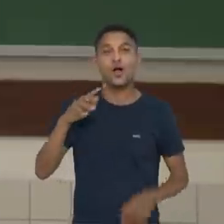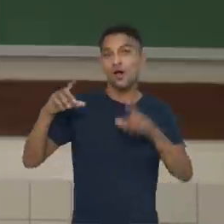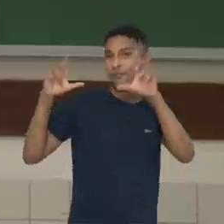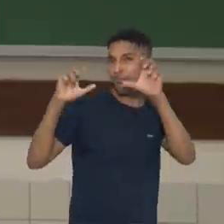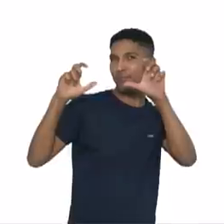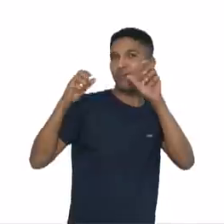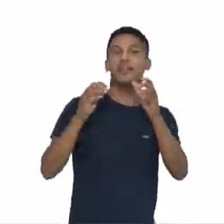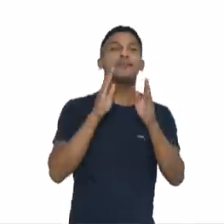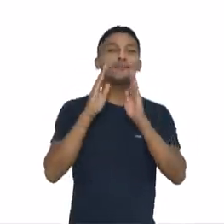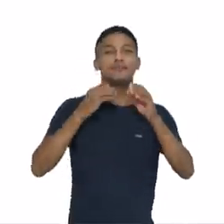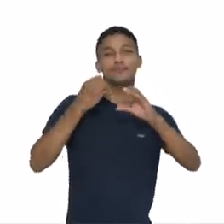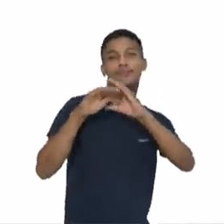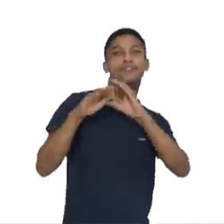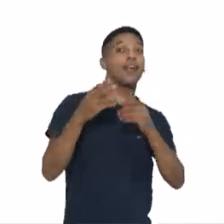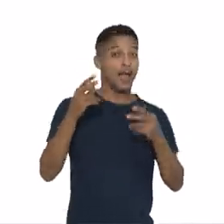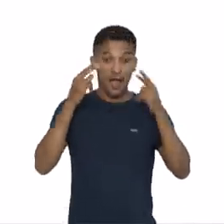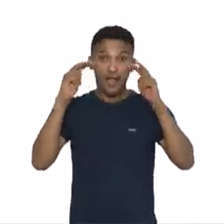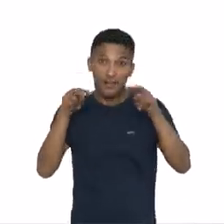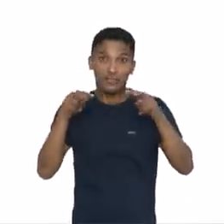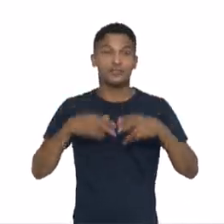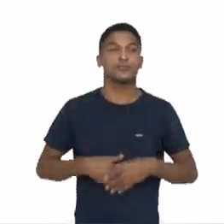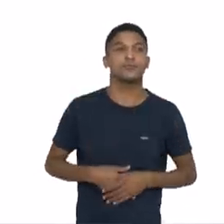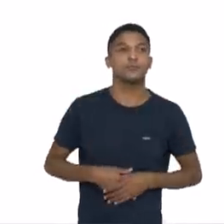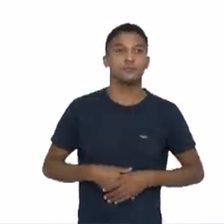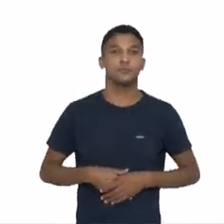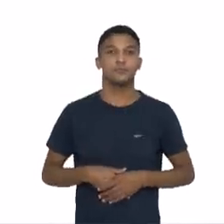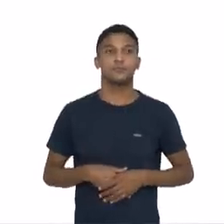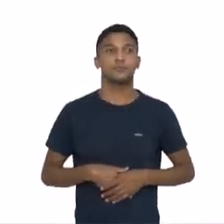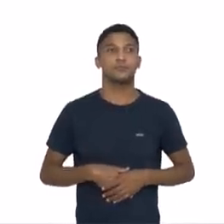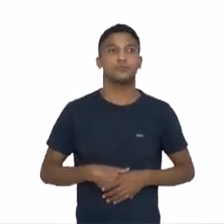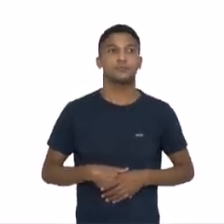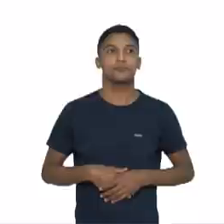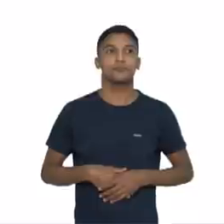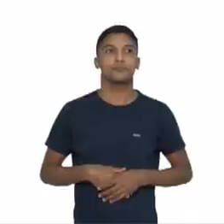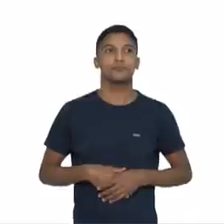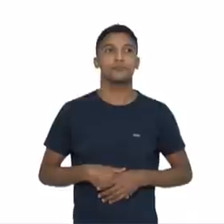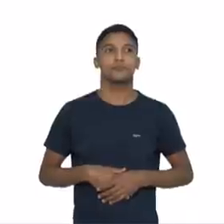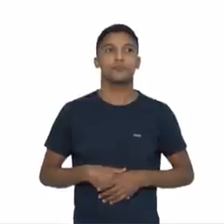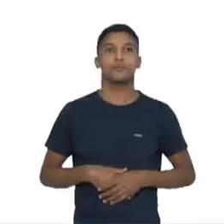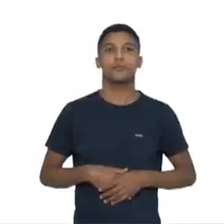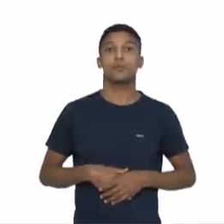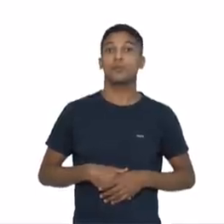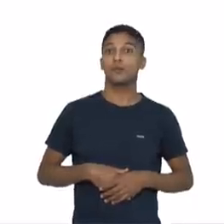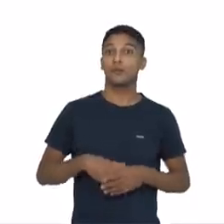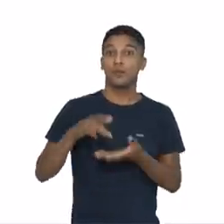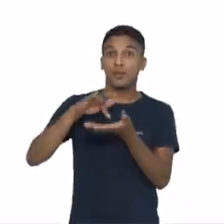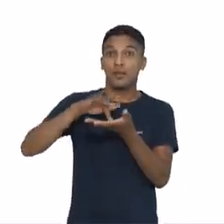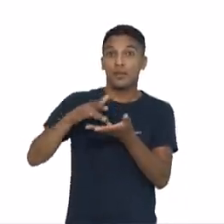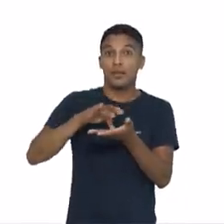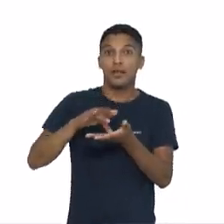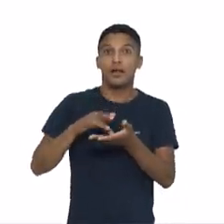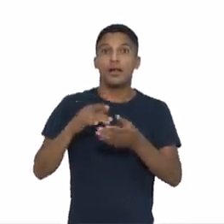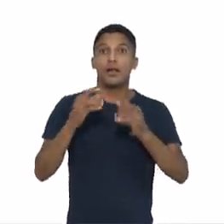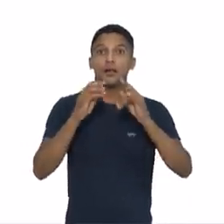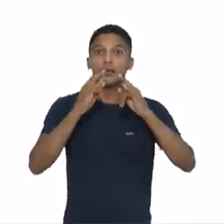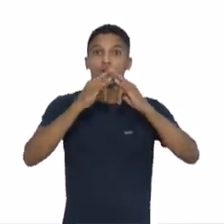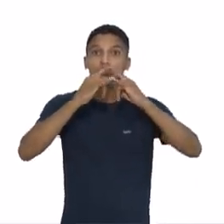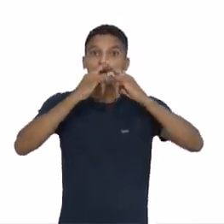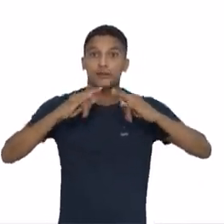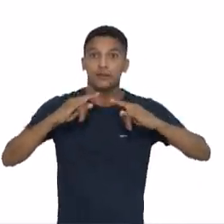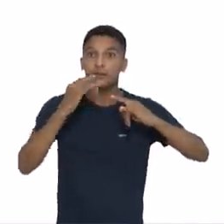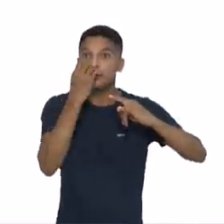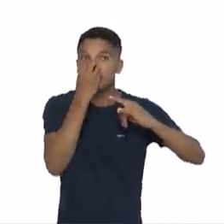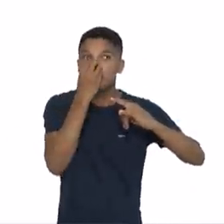Circo Bragazzi, primeiro circo com lona e picadeiro, vindo da Europa para o Rio de Janeiro em 1830,